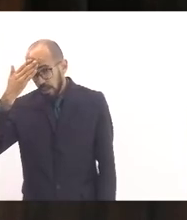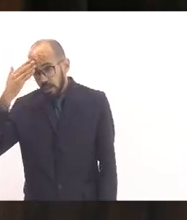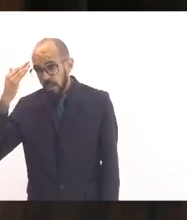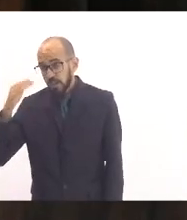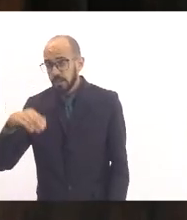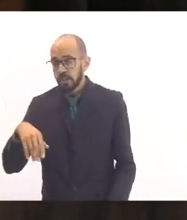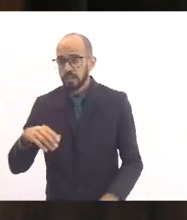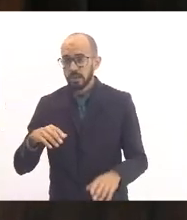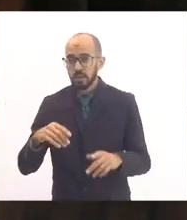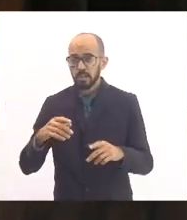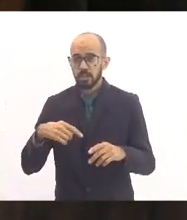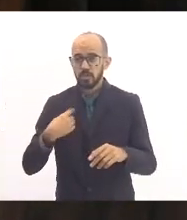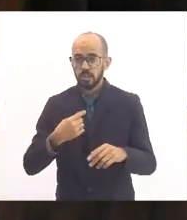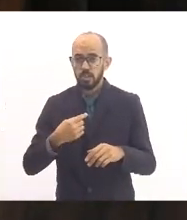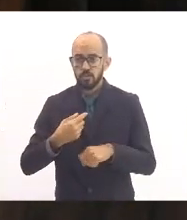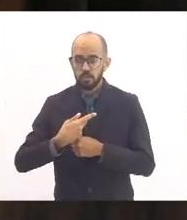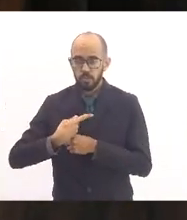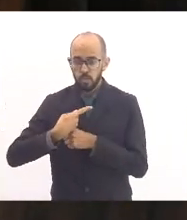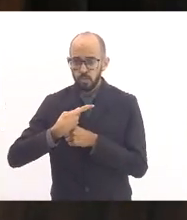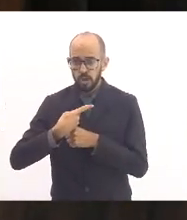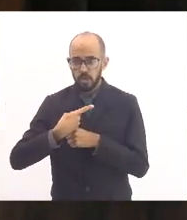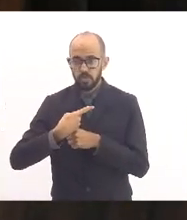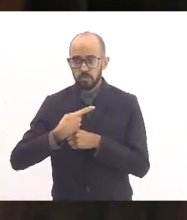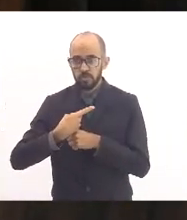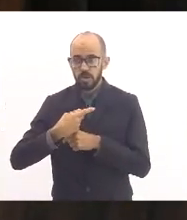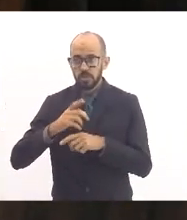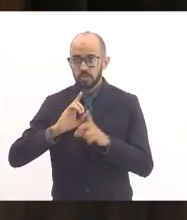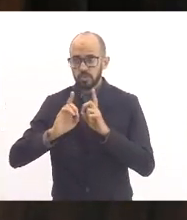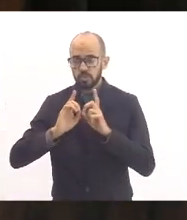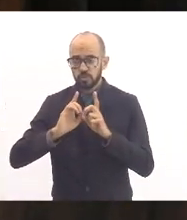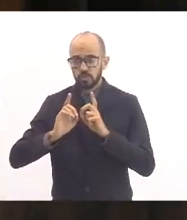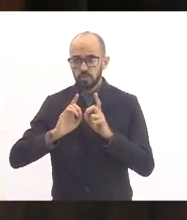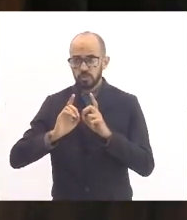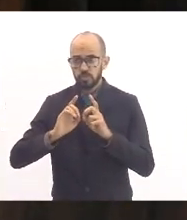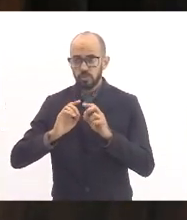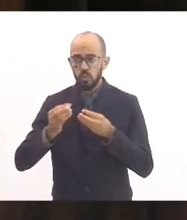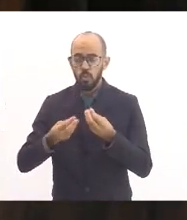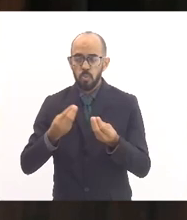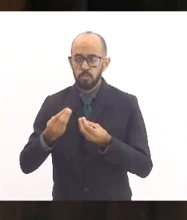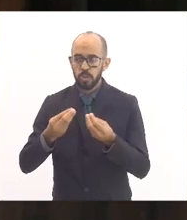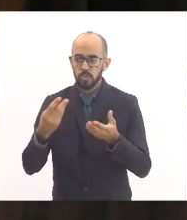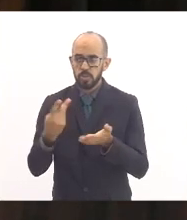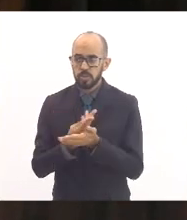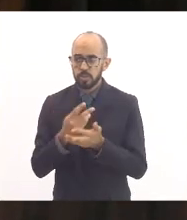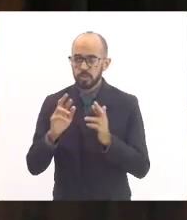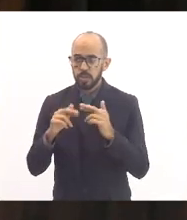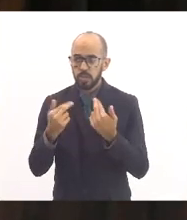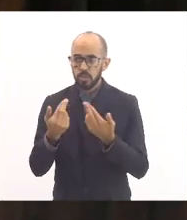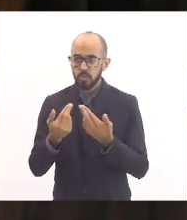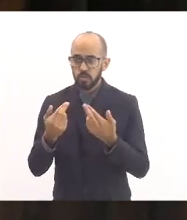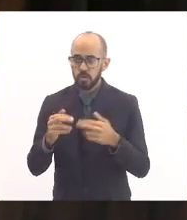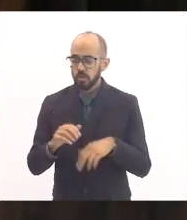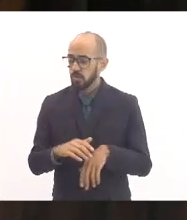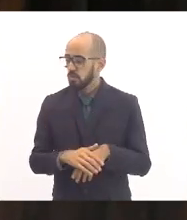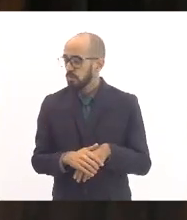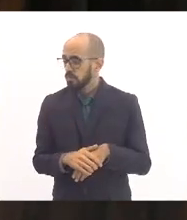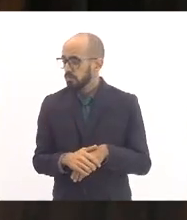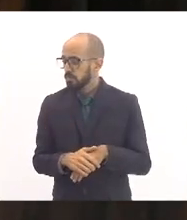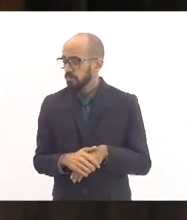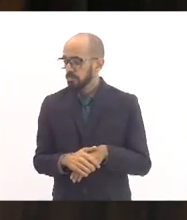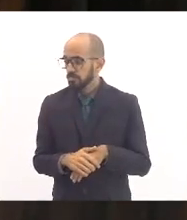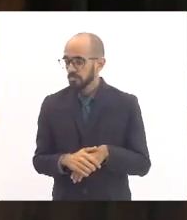para que nós discute-se uma Exatamente é dinâmica dessa reunião da comissão de servidores com a comissão de segurança pública